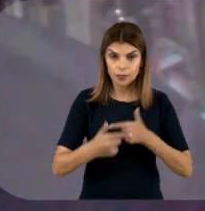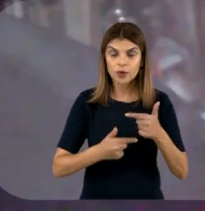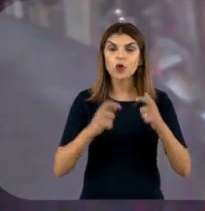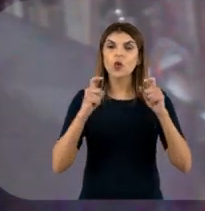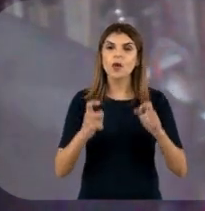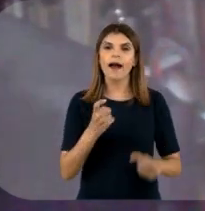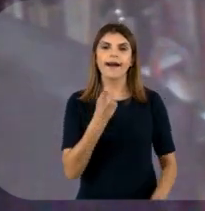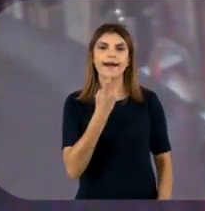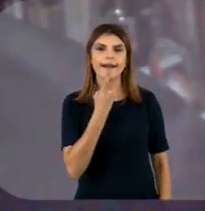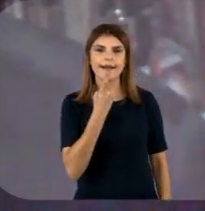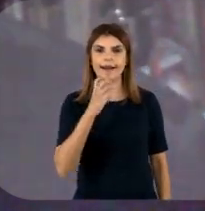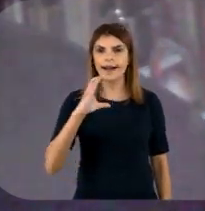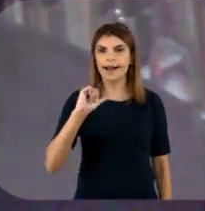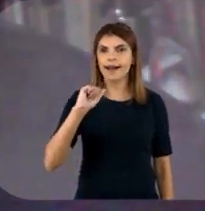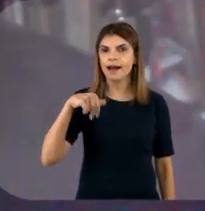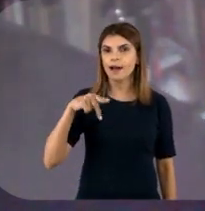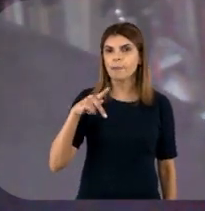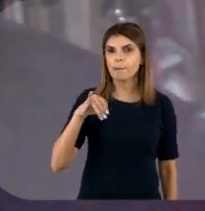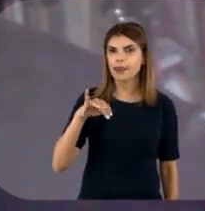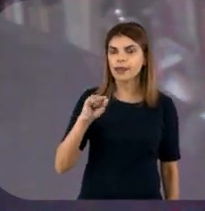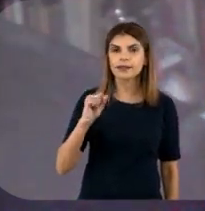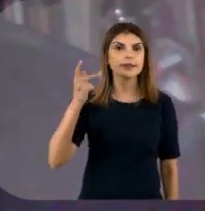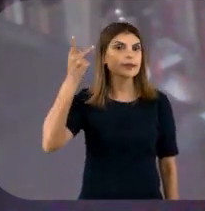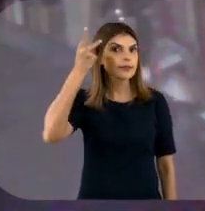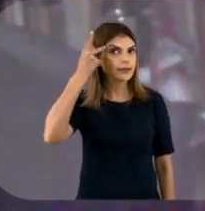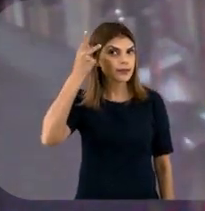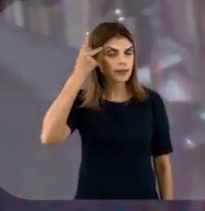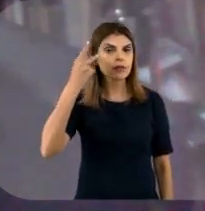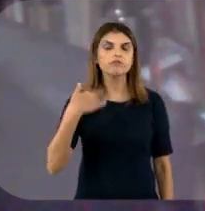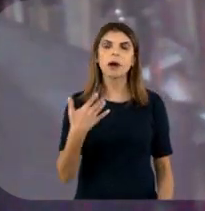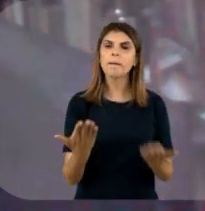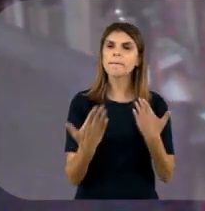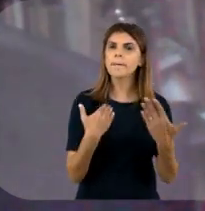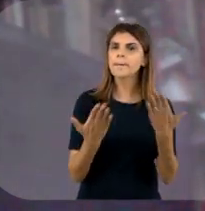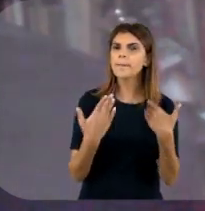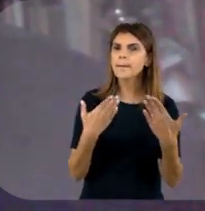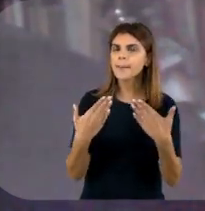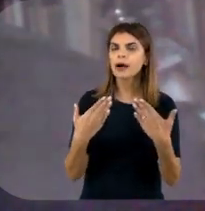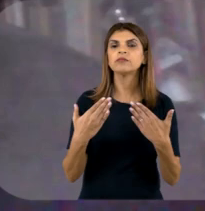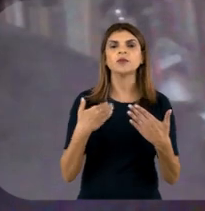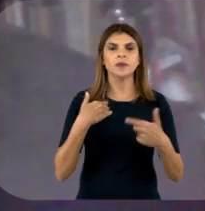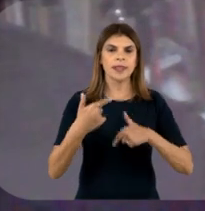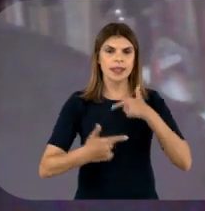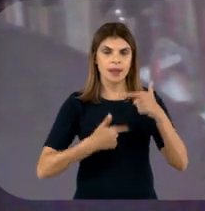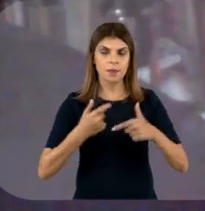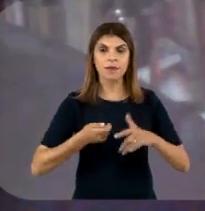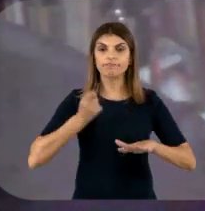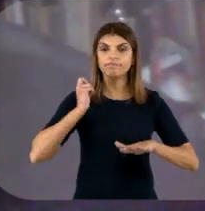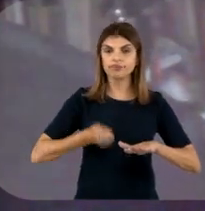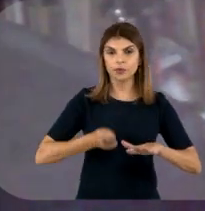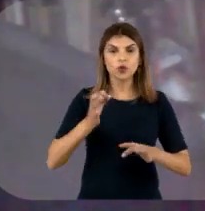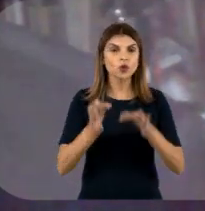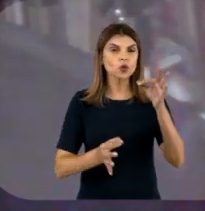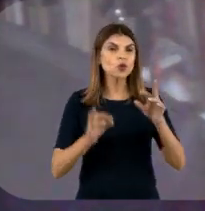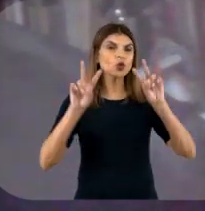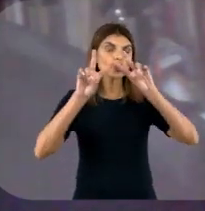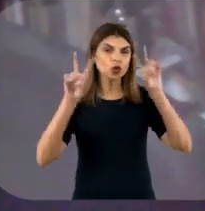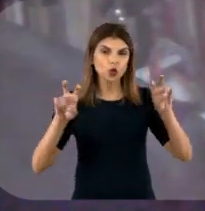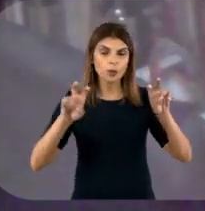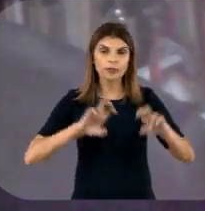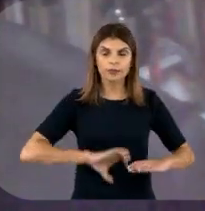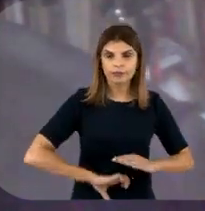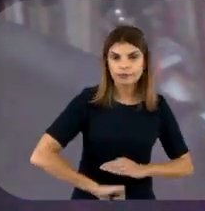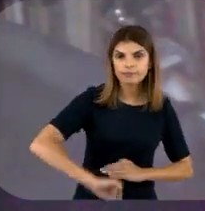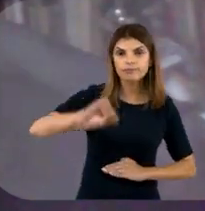Júri de Campinas, em São Paulo. E eu estou aqui para conversar com vocês sobre o abortamento e a